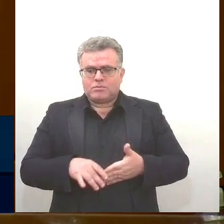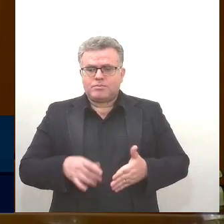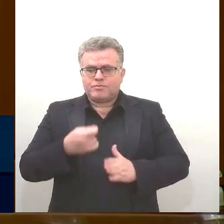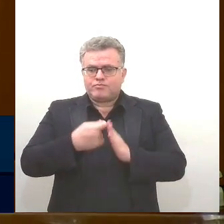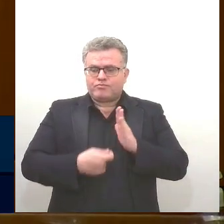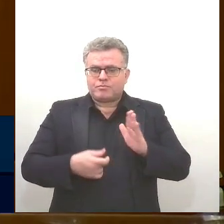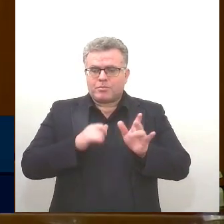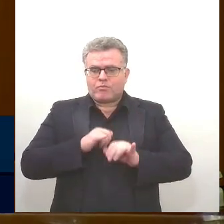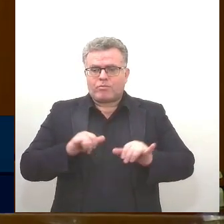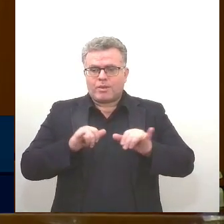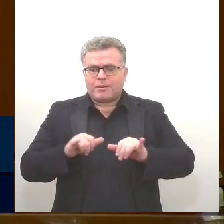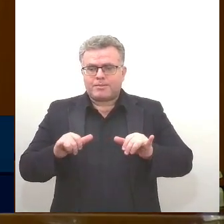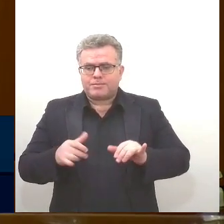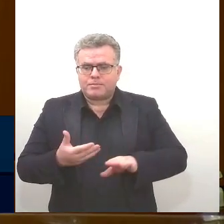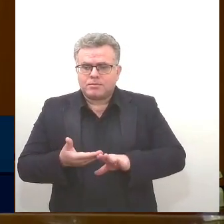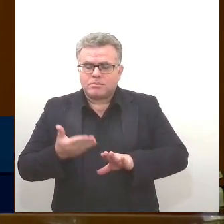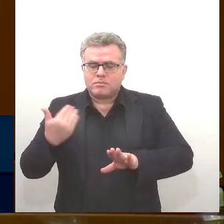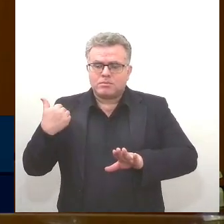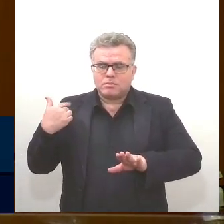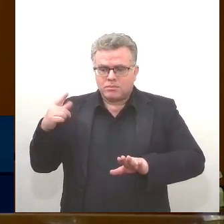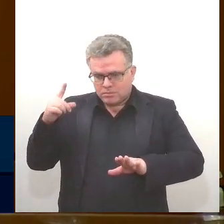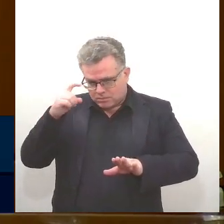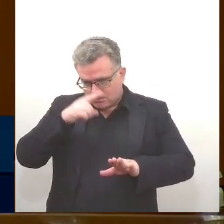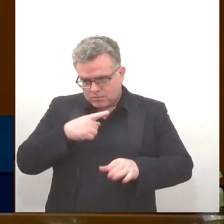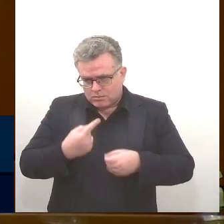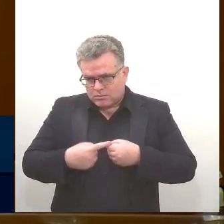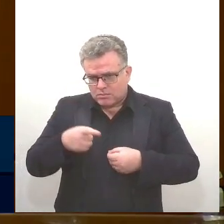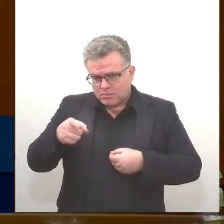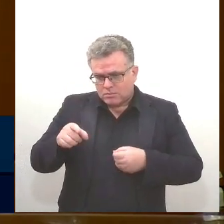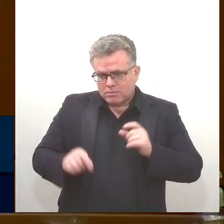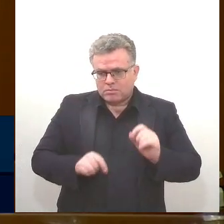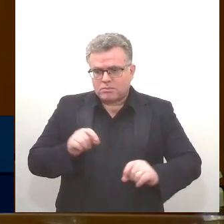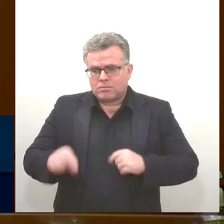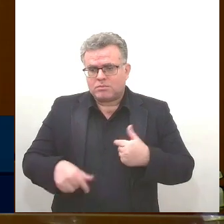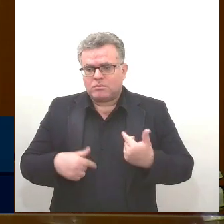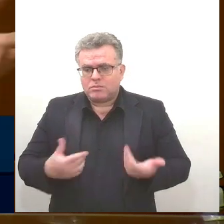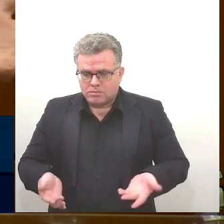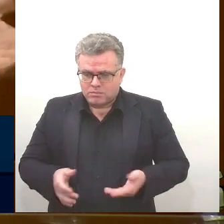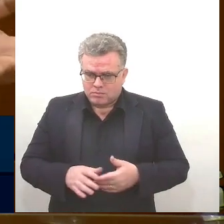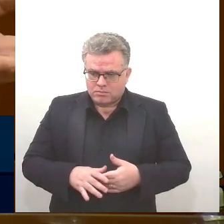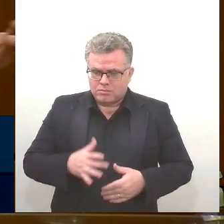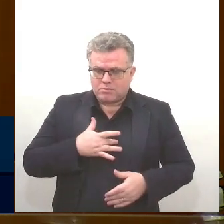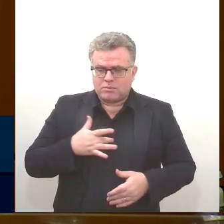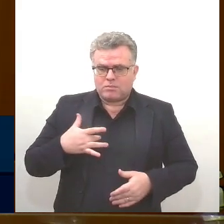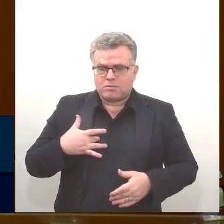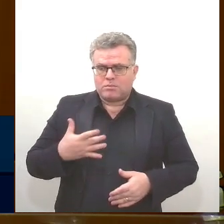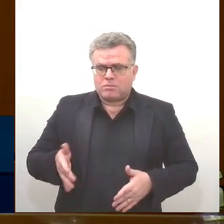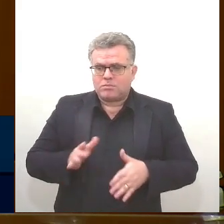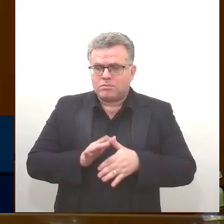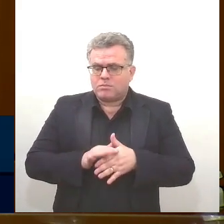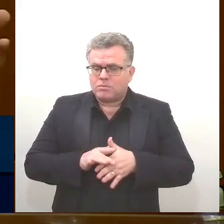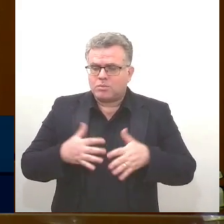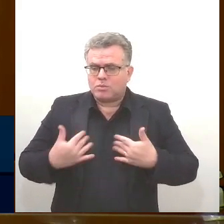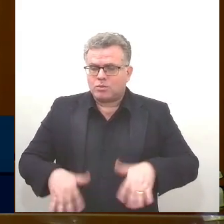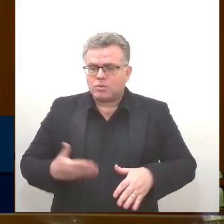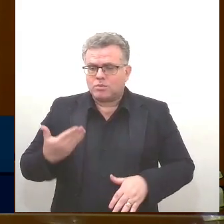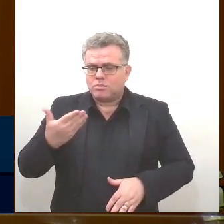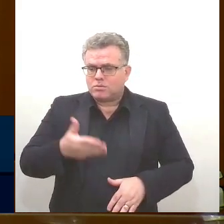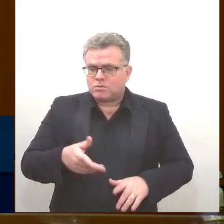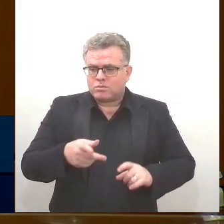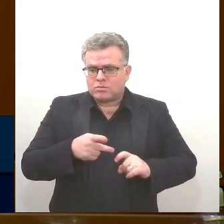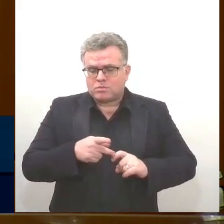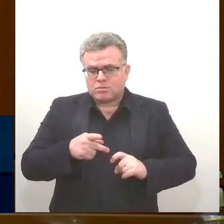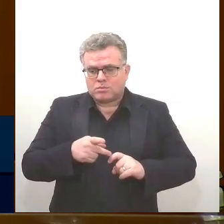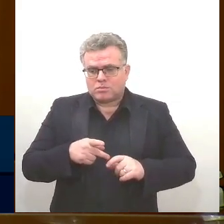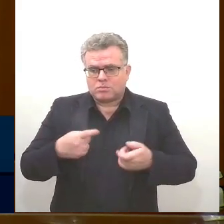dificuldade no município relacionado à saúde ela foi a um posto médico precisar de atendimento